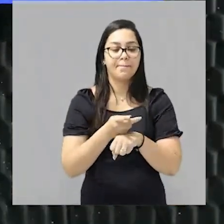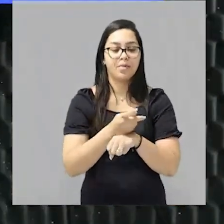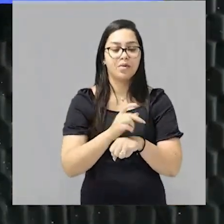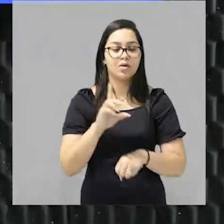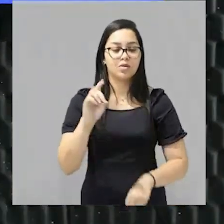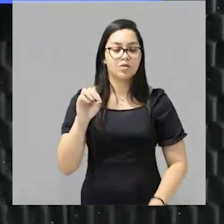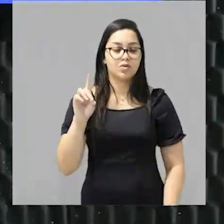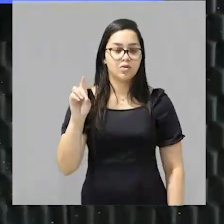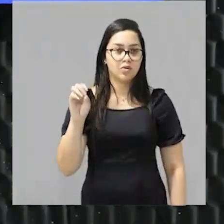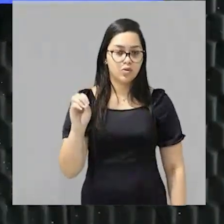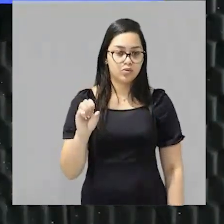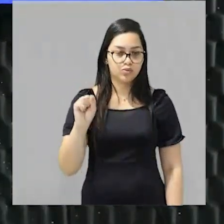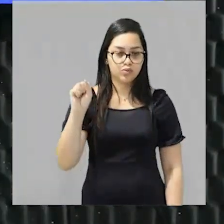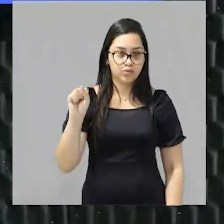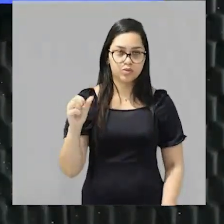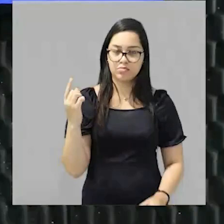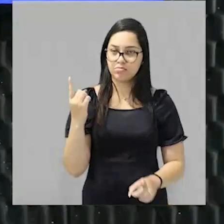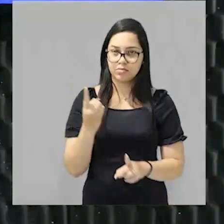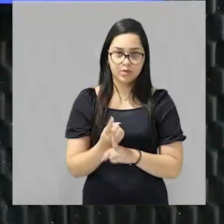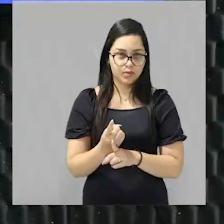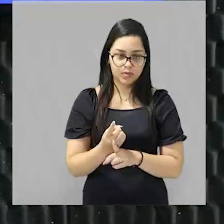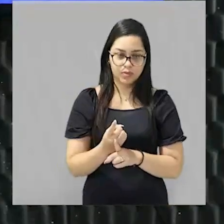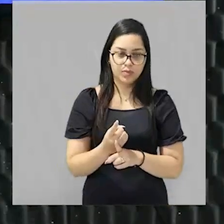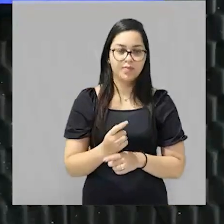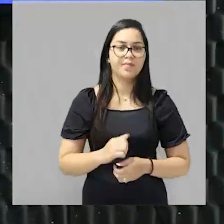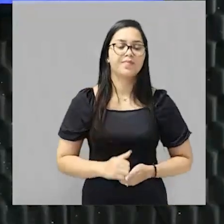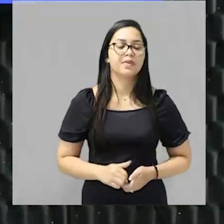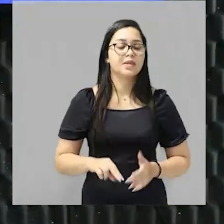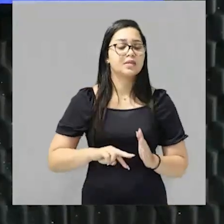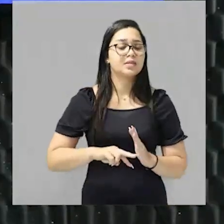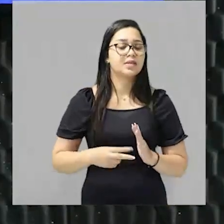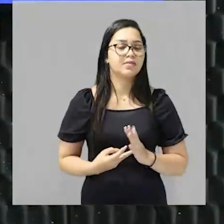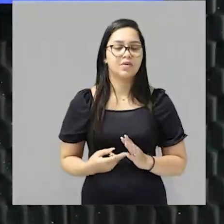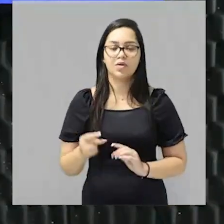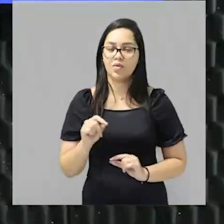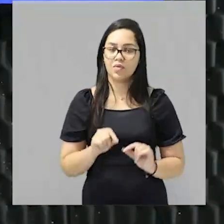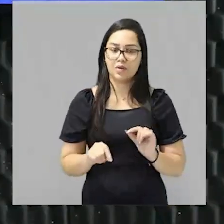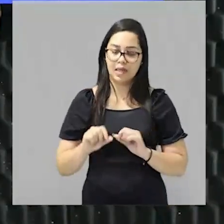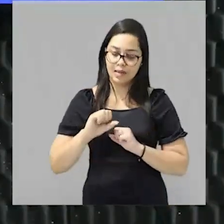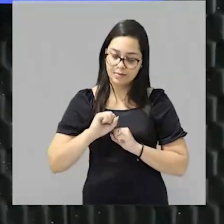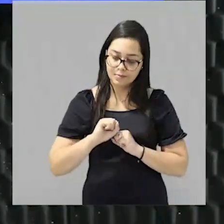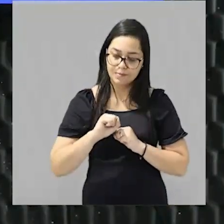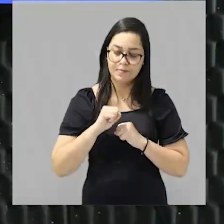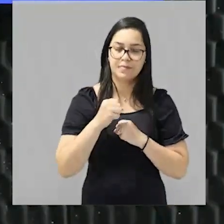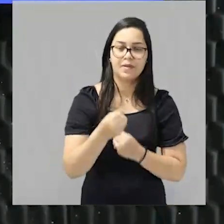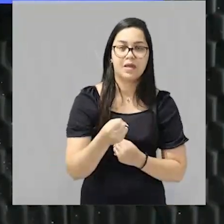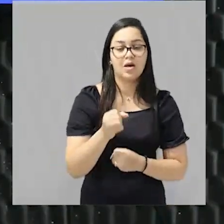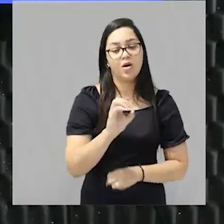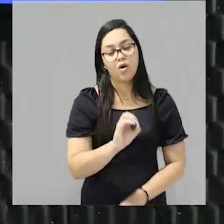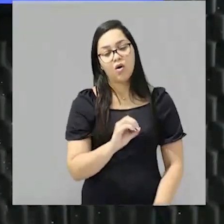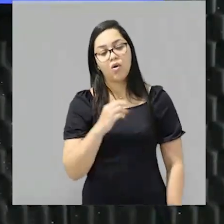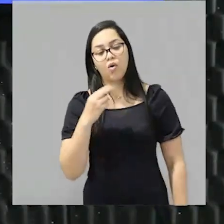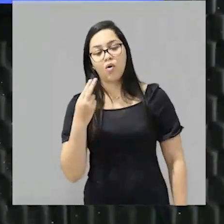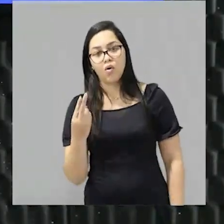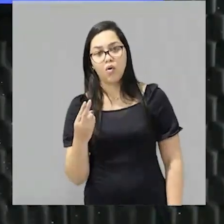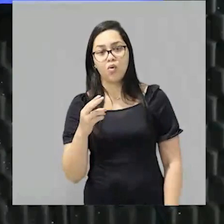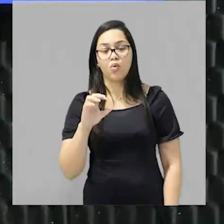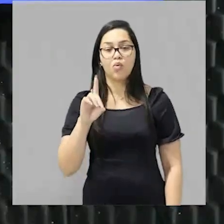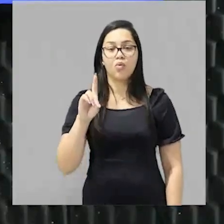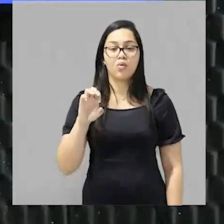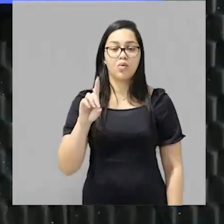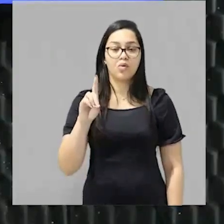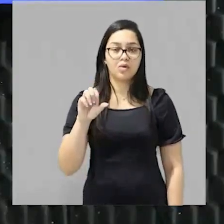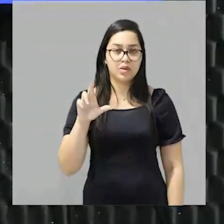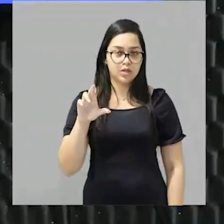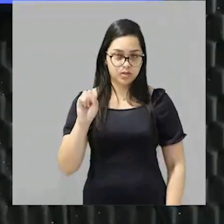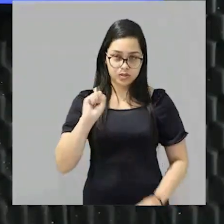dodóis e não encontrou nenhum. Isso significa dizer que empenhar-se ou dedicar-se